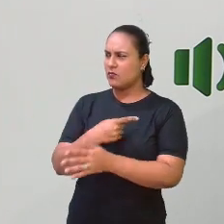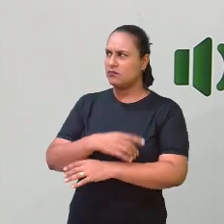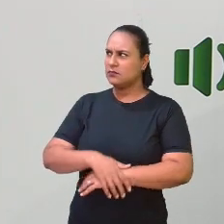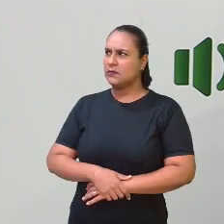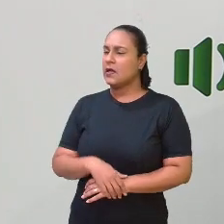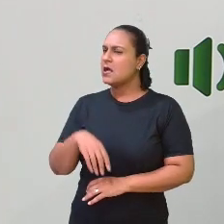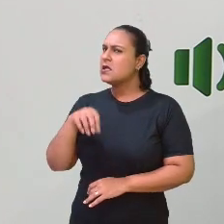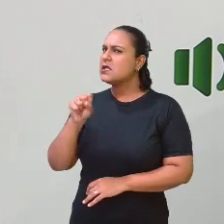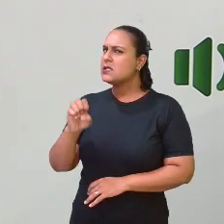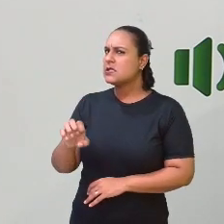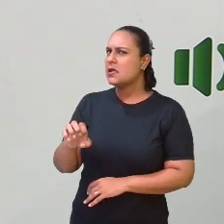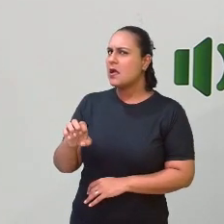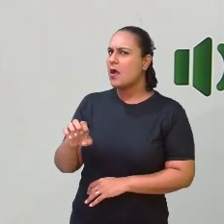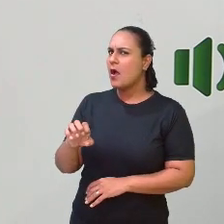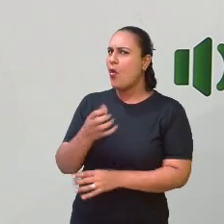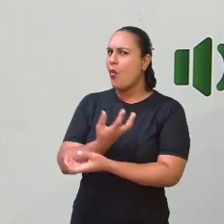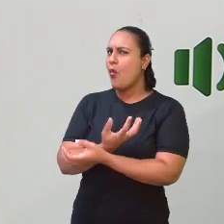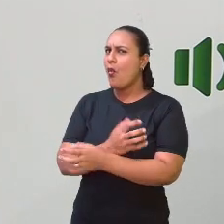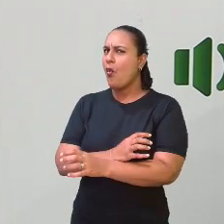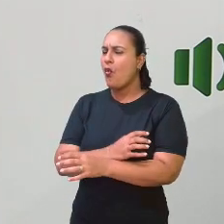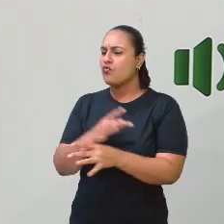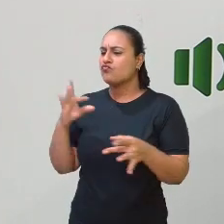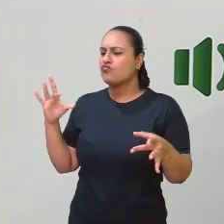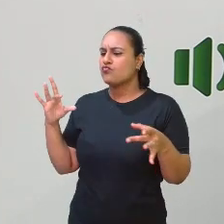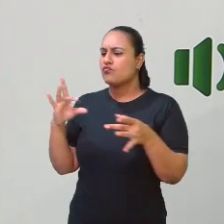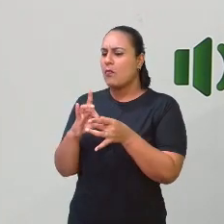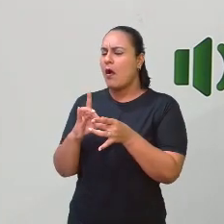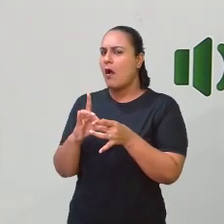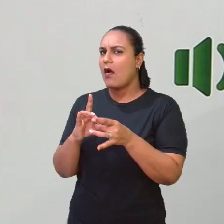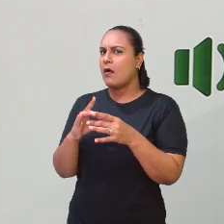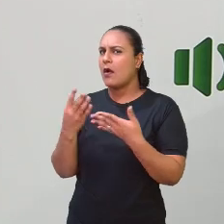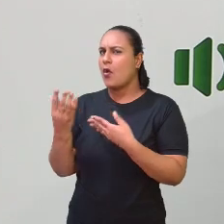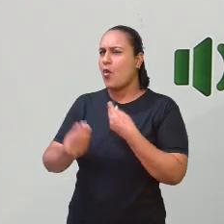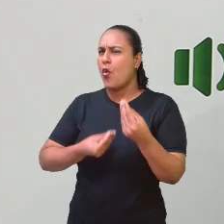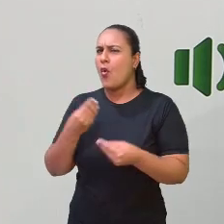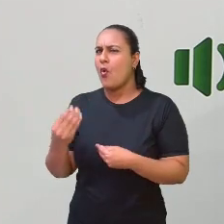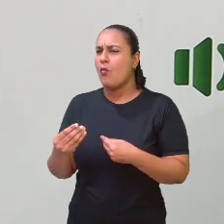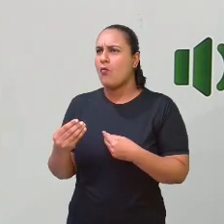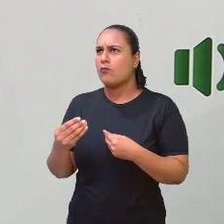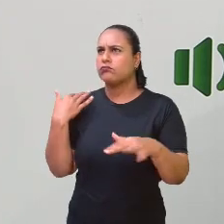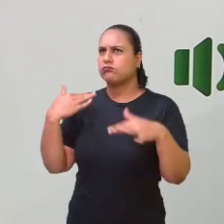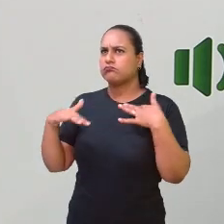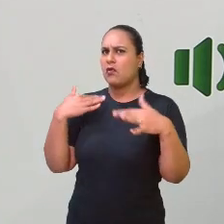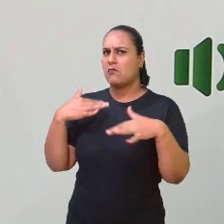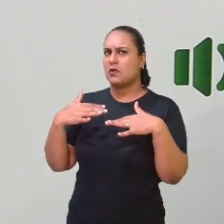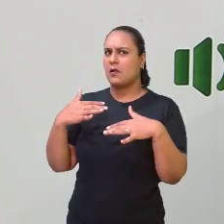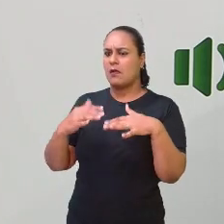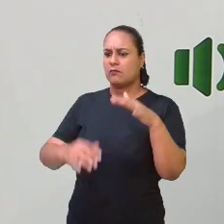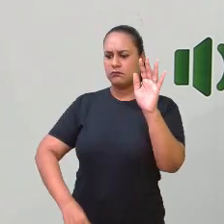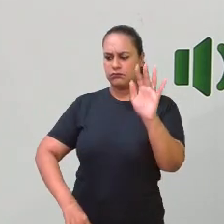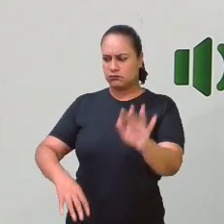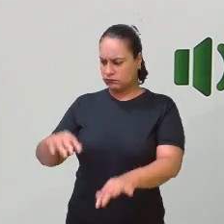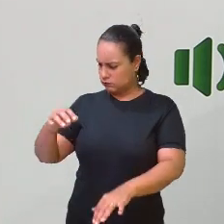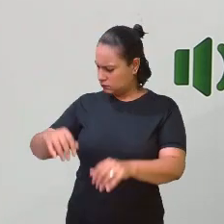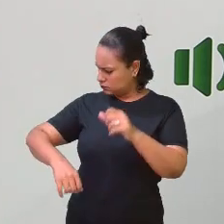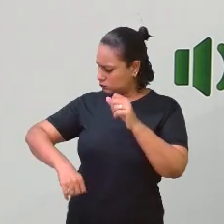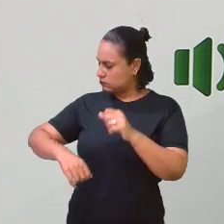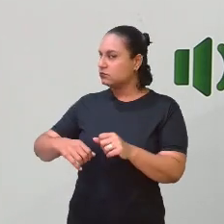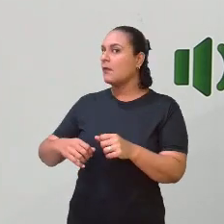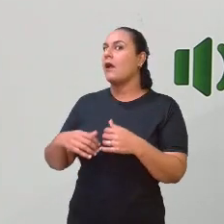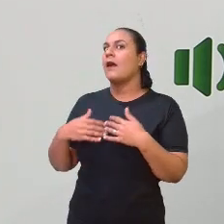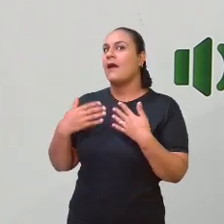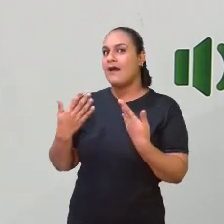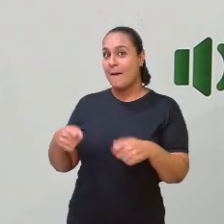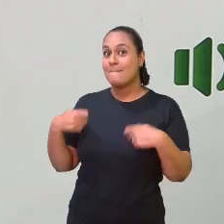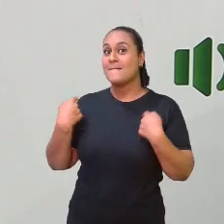se os meus ossos são colados, como é que eu consigo fazer essa movimentação? Claro que a gente precisa